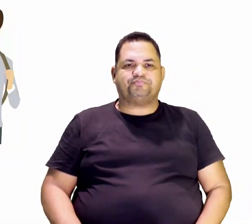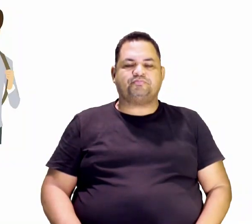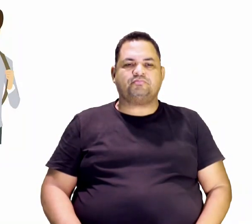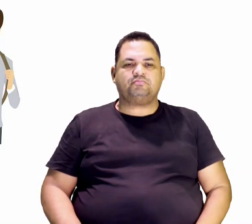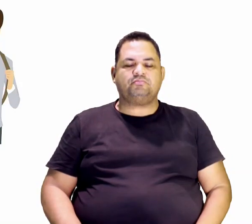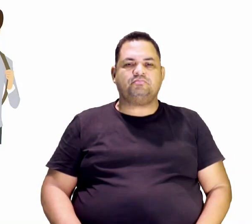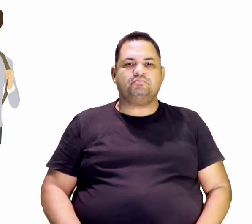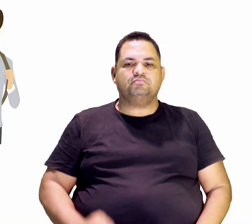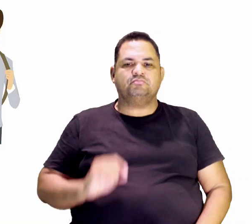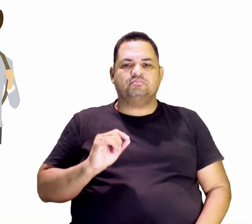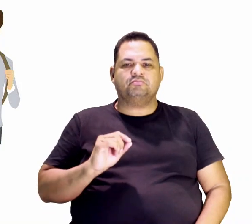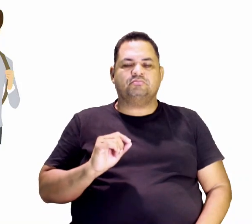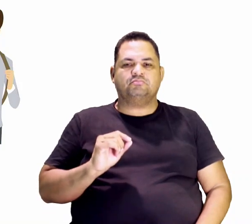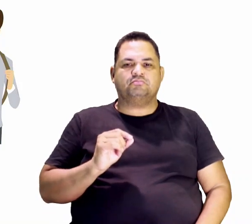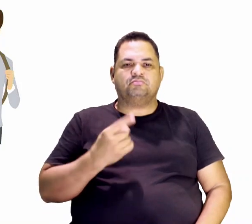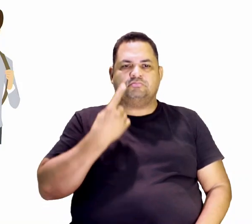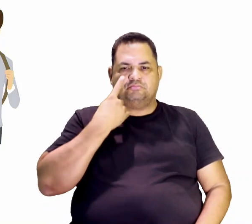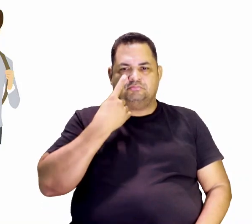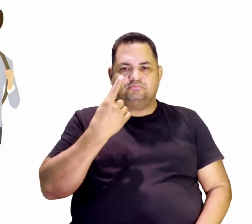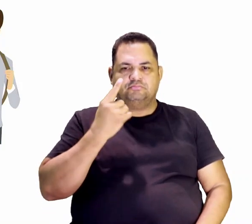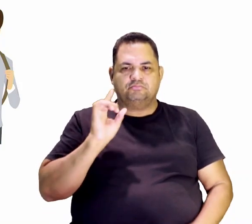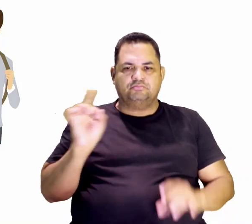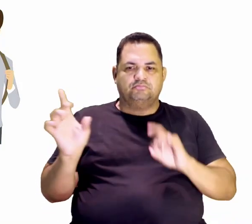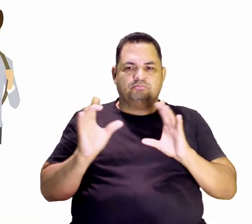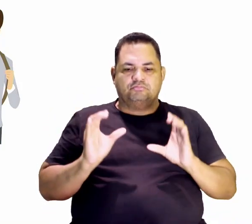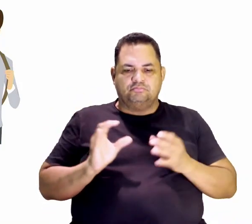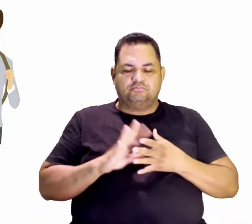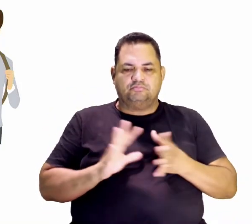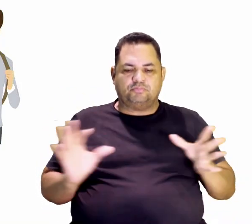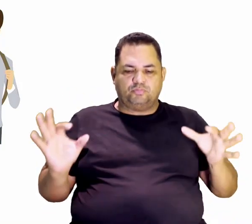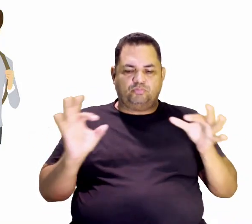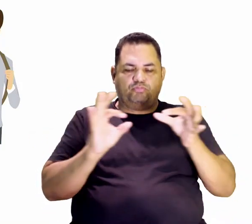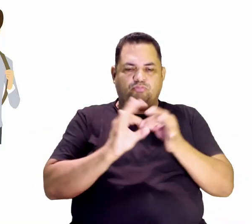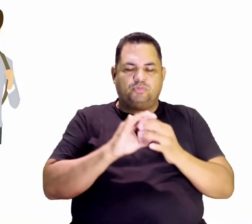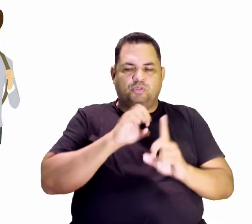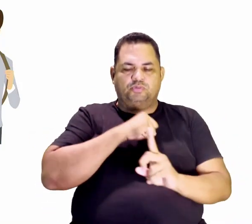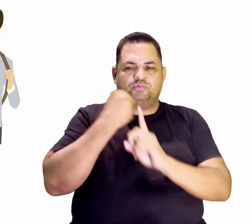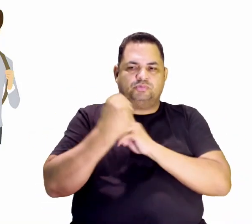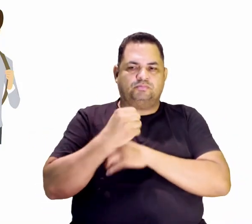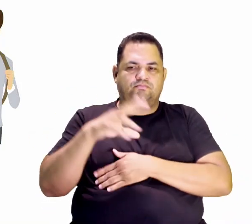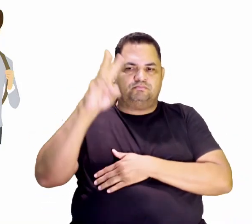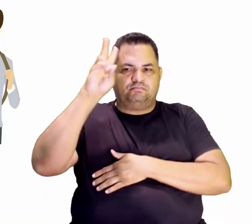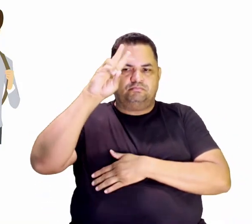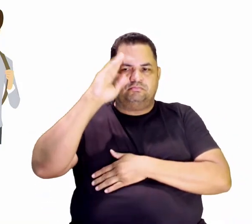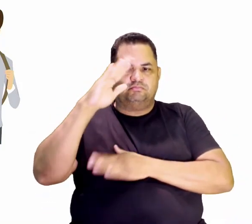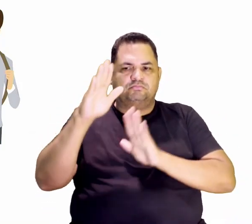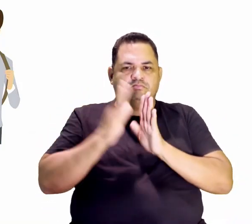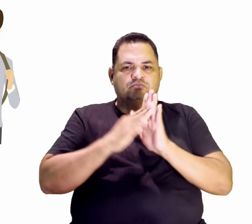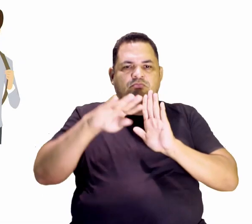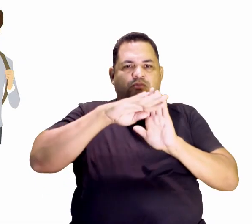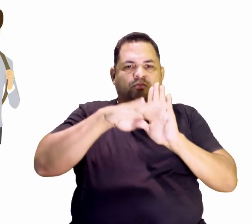O que a gente observa? Que cada contexto sócio-histórico define uma pauta de expectativas,